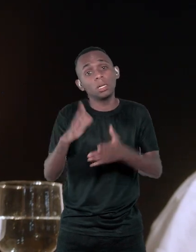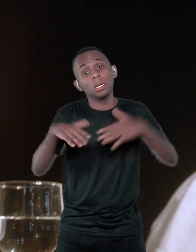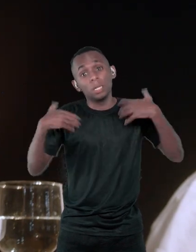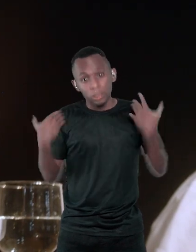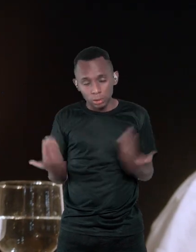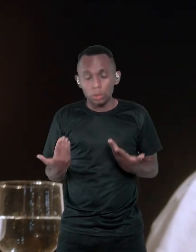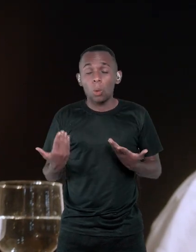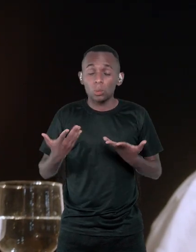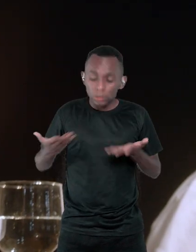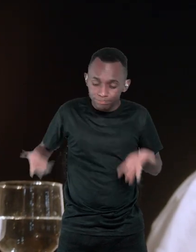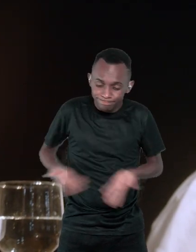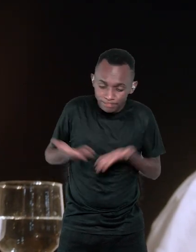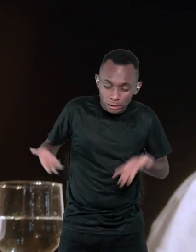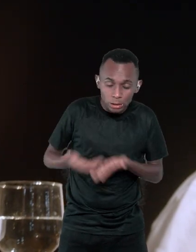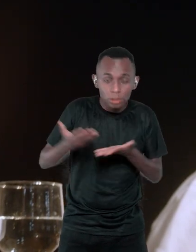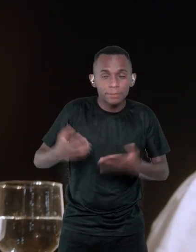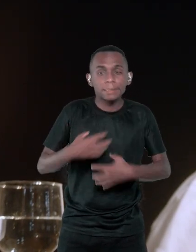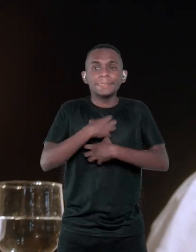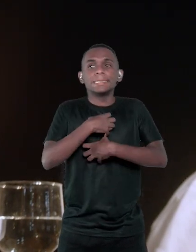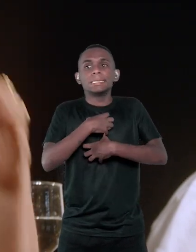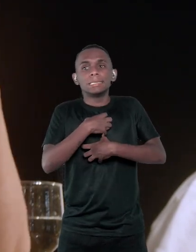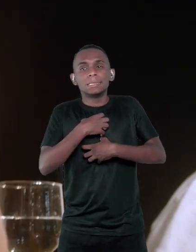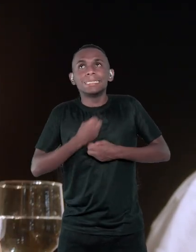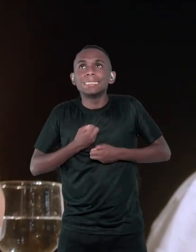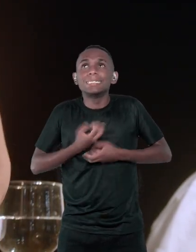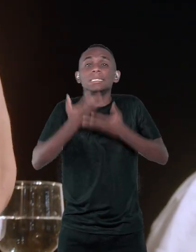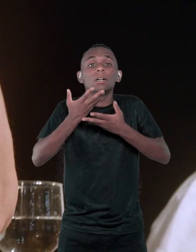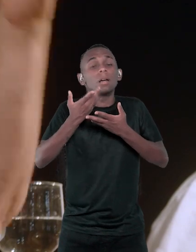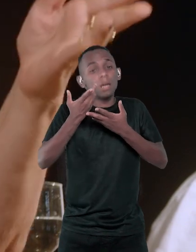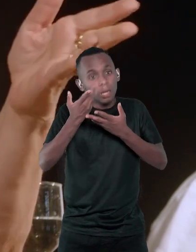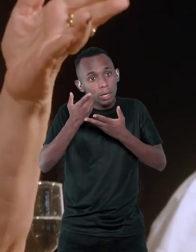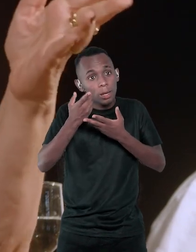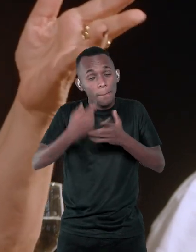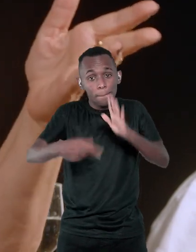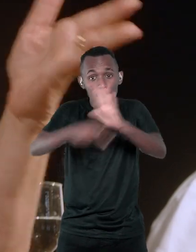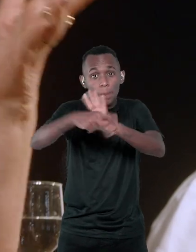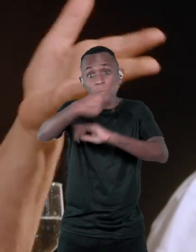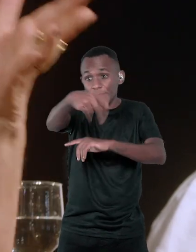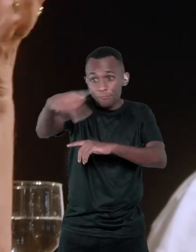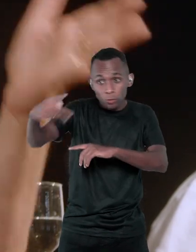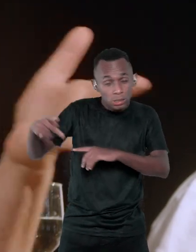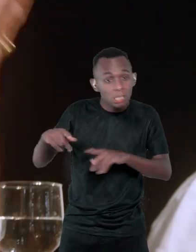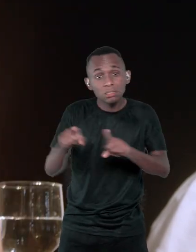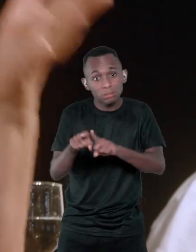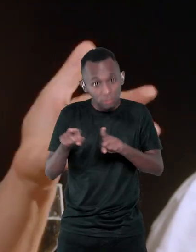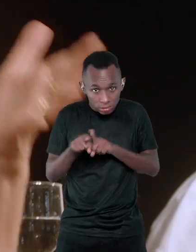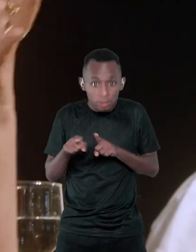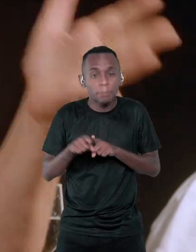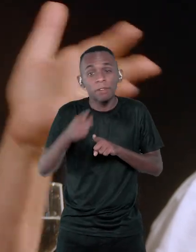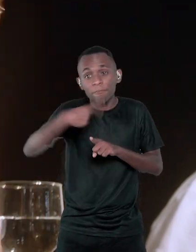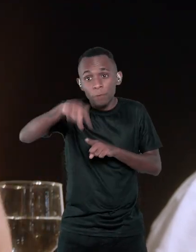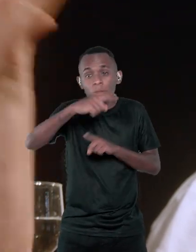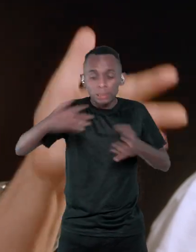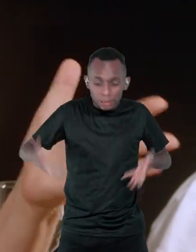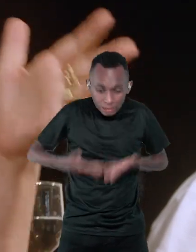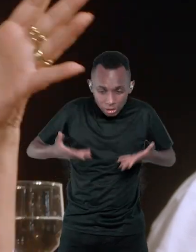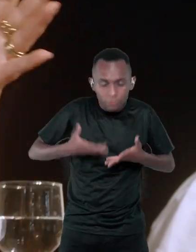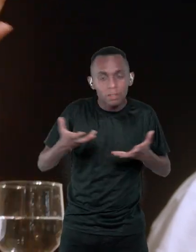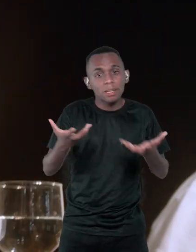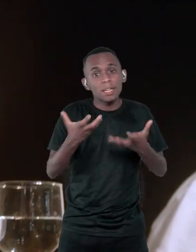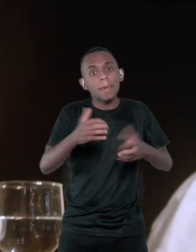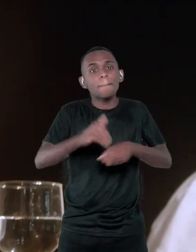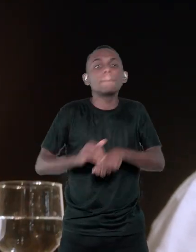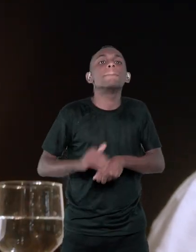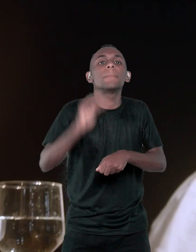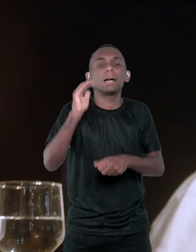de inspiração, ela migrou para vocês, né? Vocês estão nos inspirando a querer mais. E